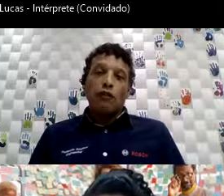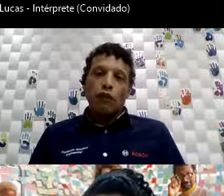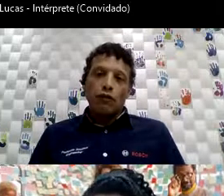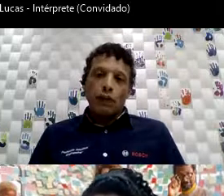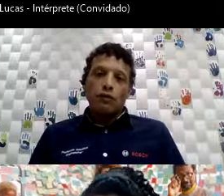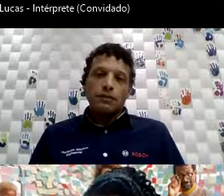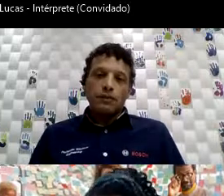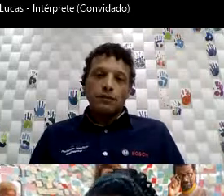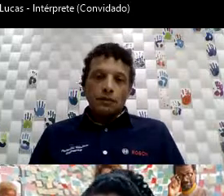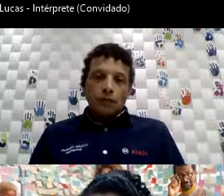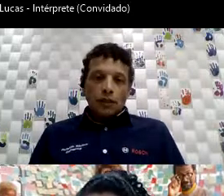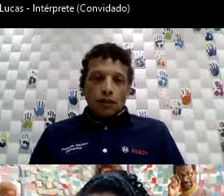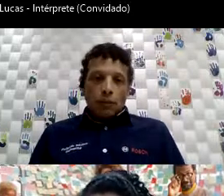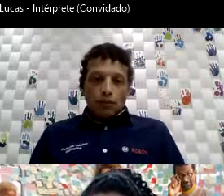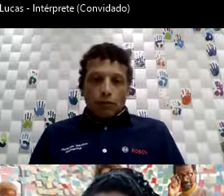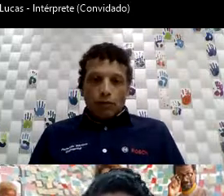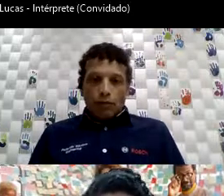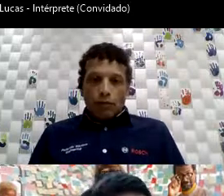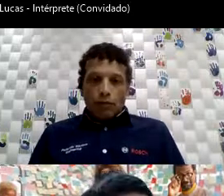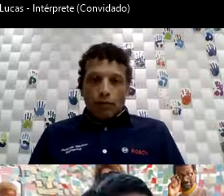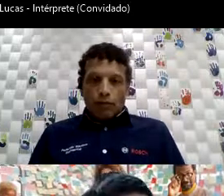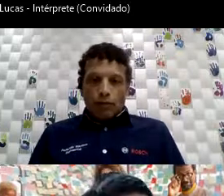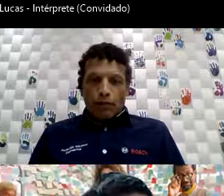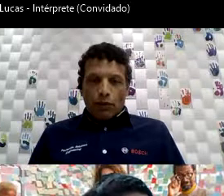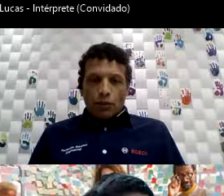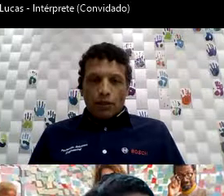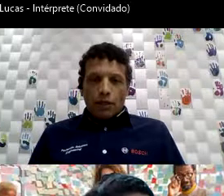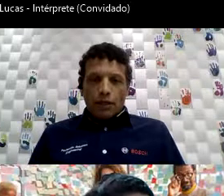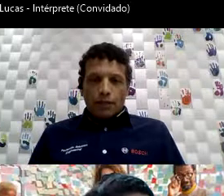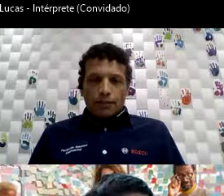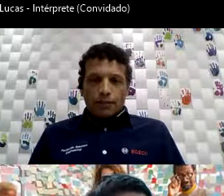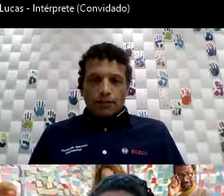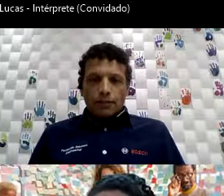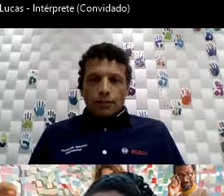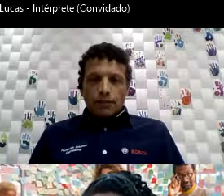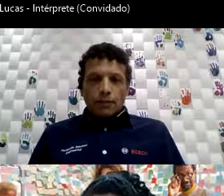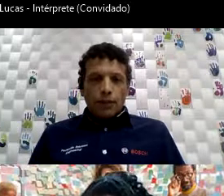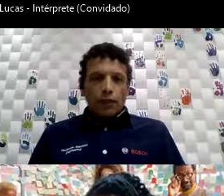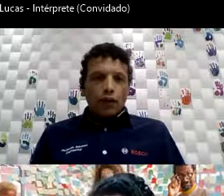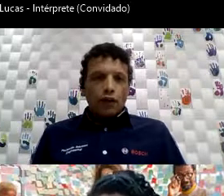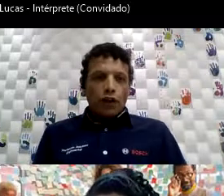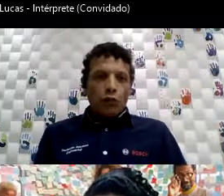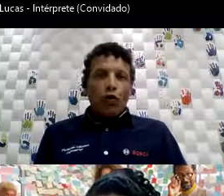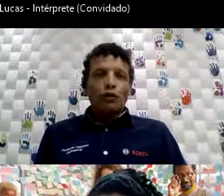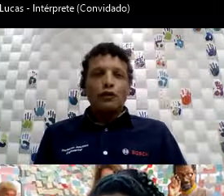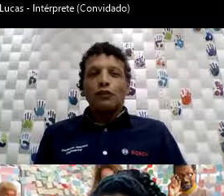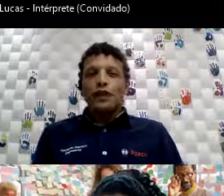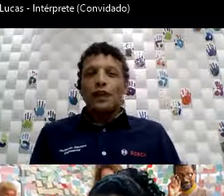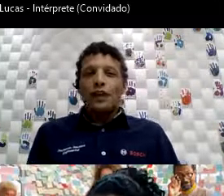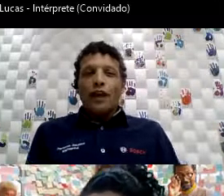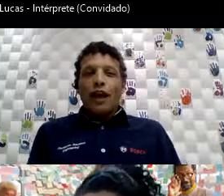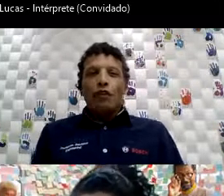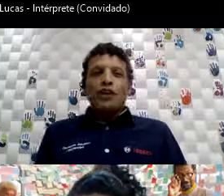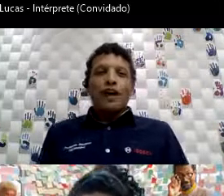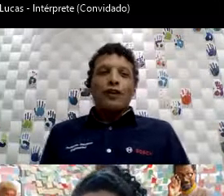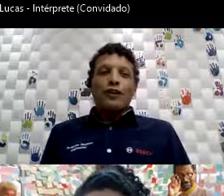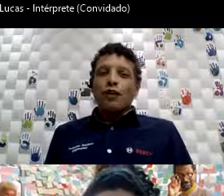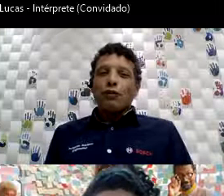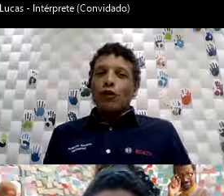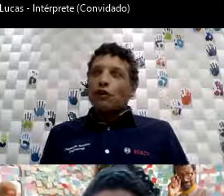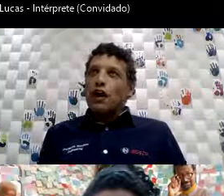no desenvolvimento. Então, por favor, passe para mim o slide. Isso, aqui um pouco do que é